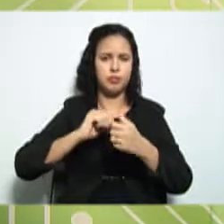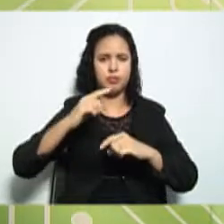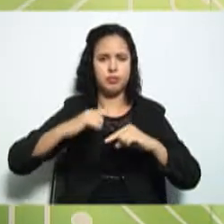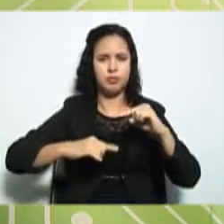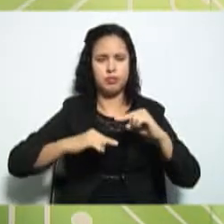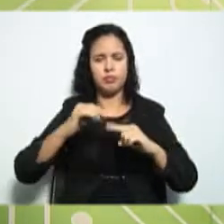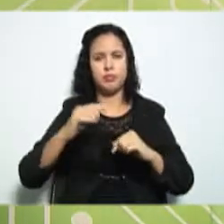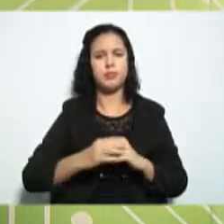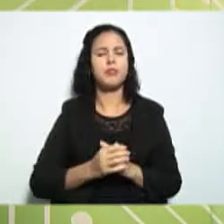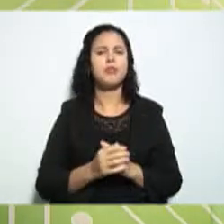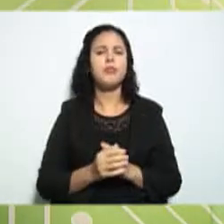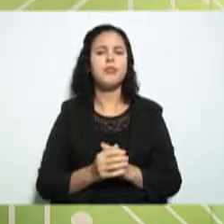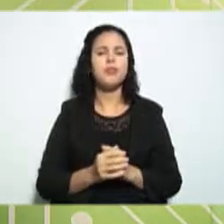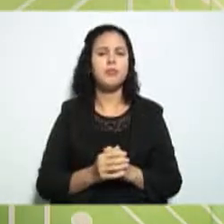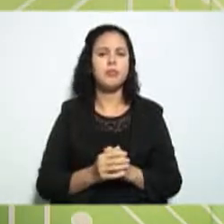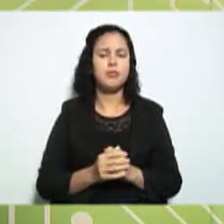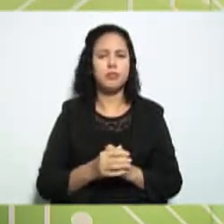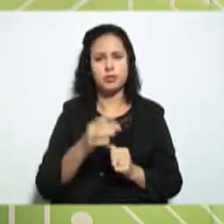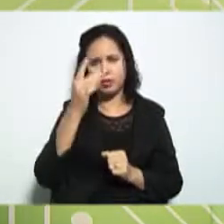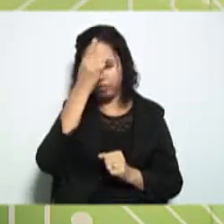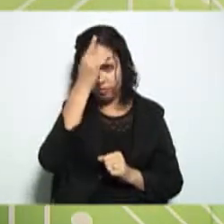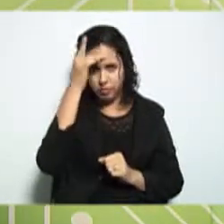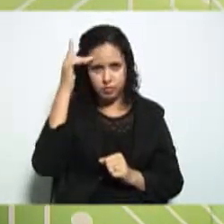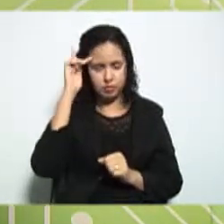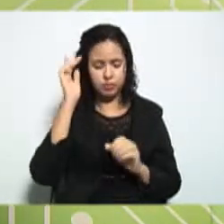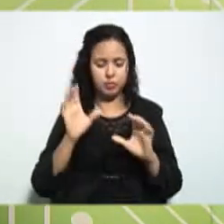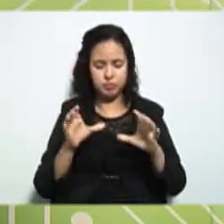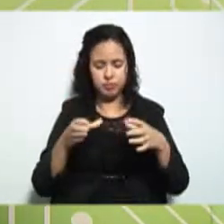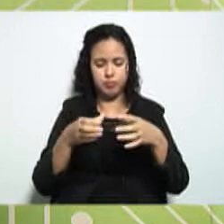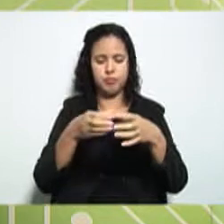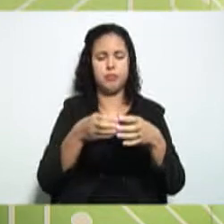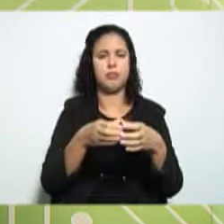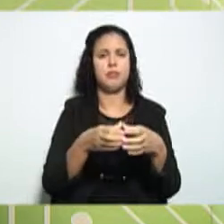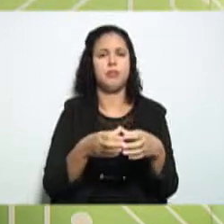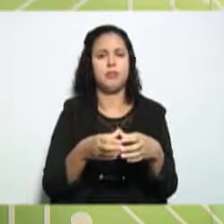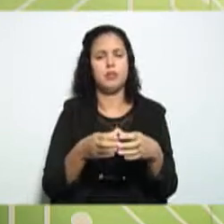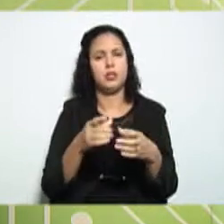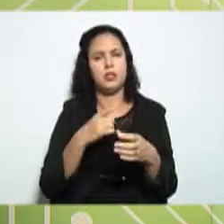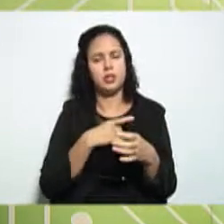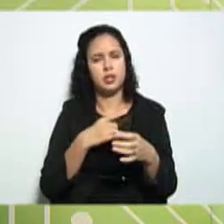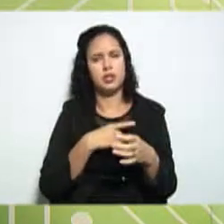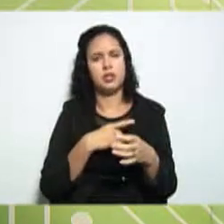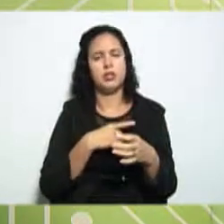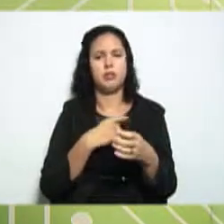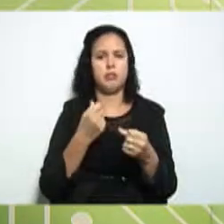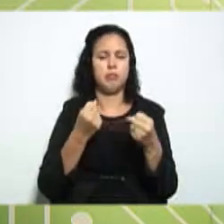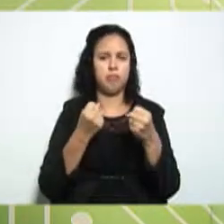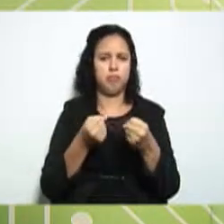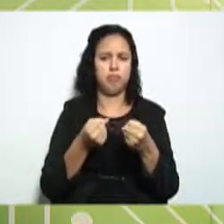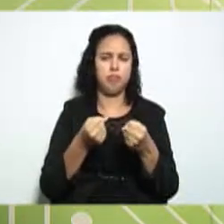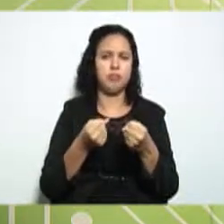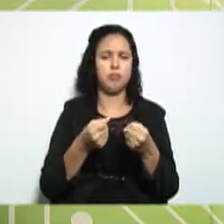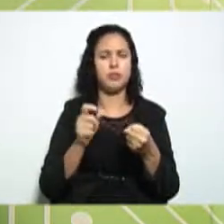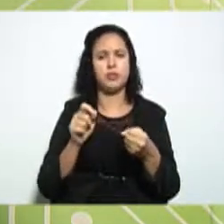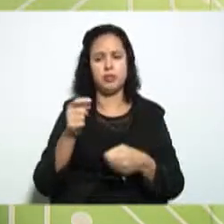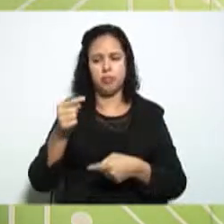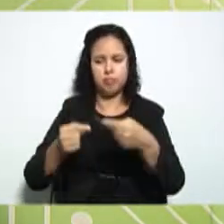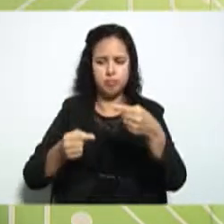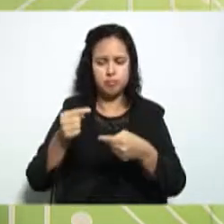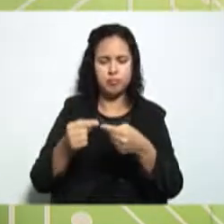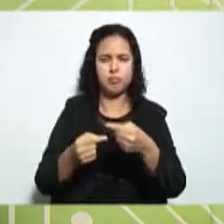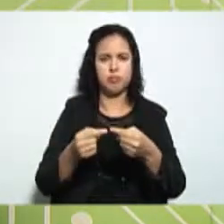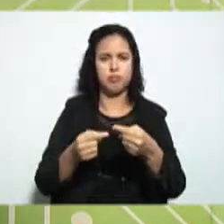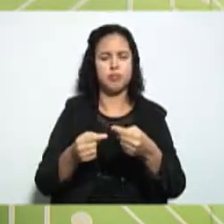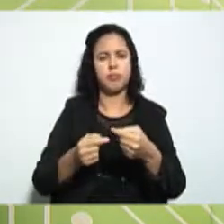da barganha. As pessoas se reúnem para fazer uma compra coletiva para ter um poder de negociação maior. A questão aqui é